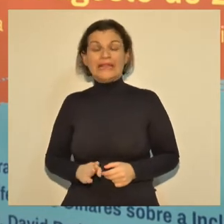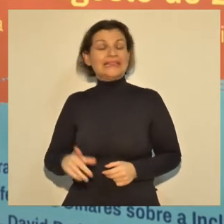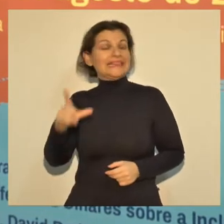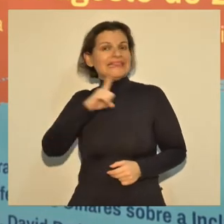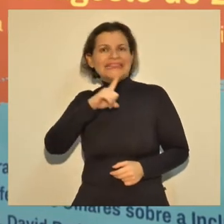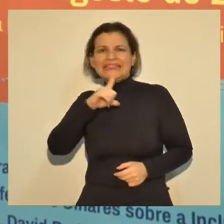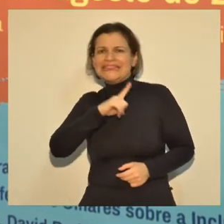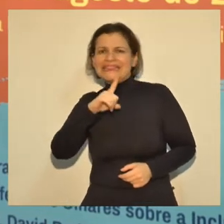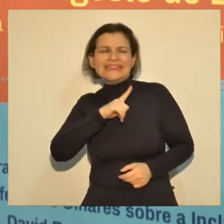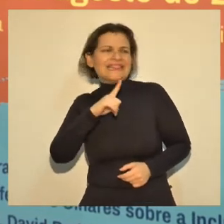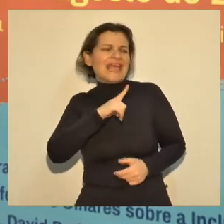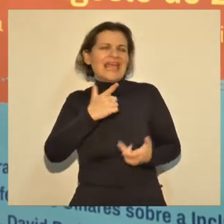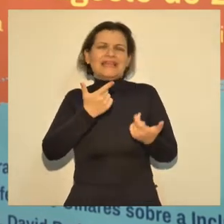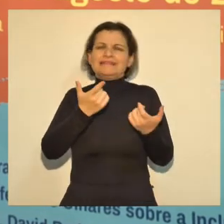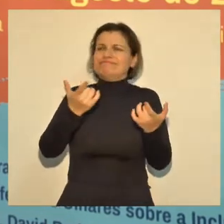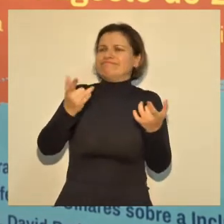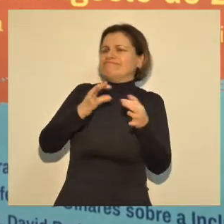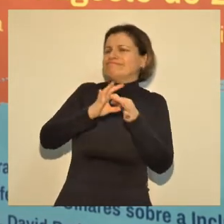de termos